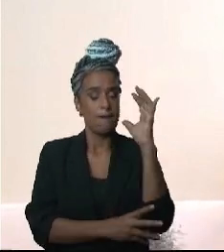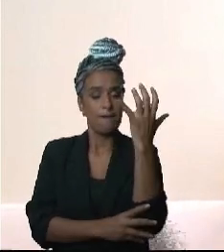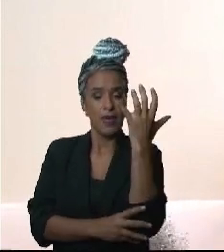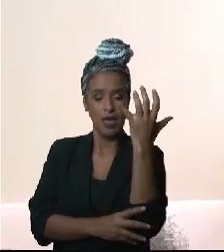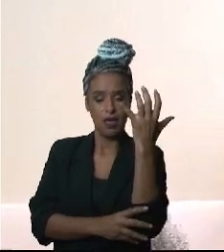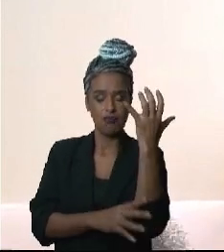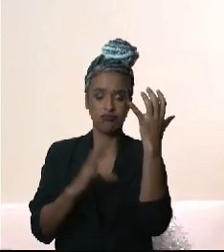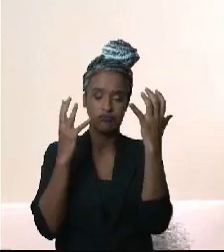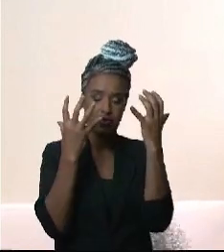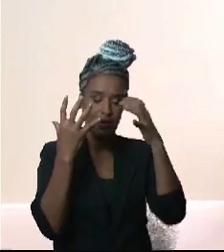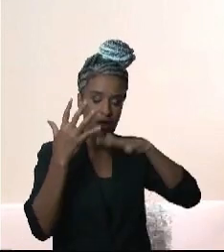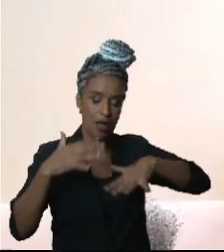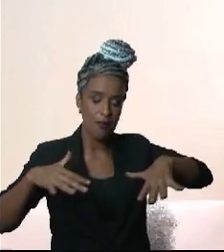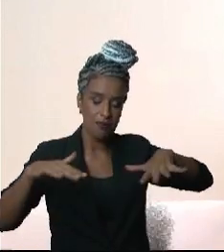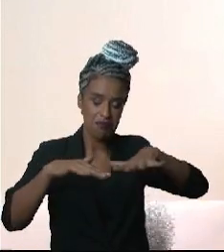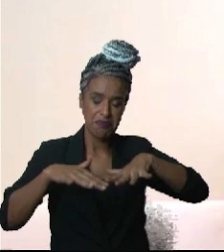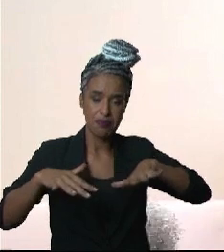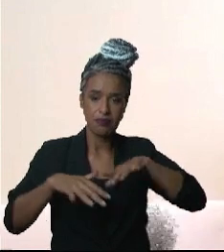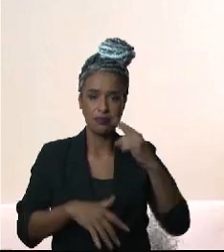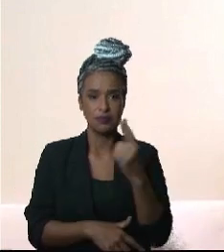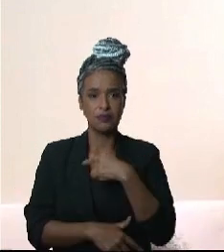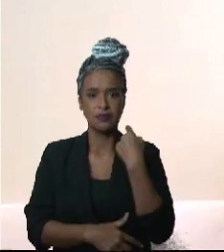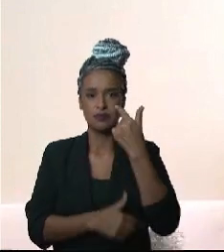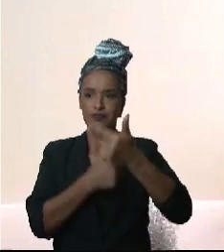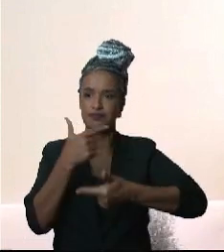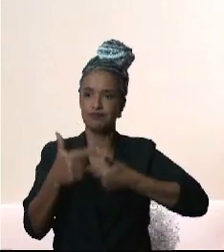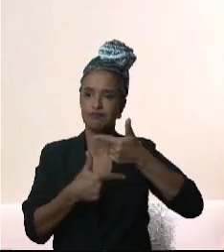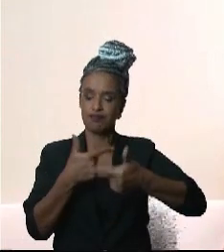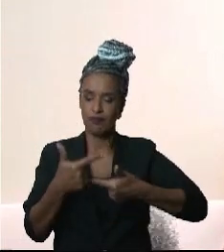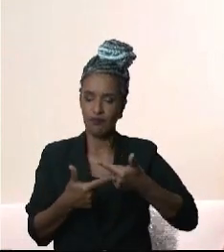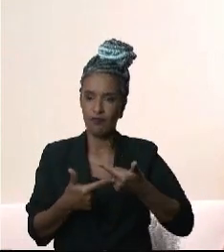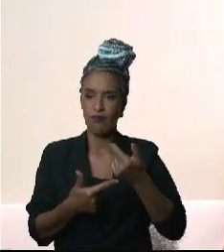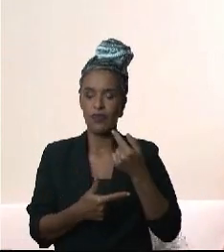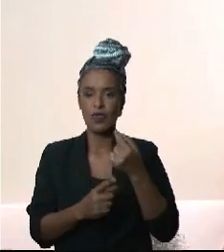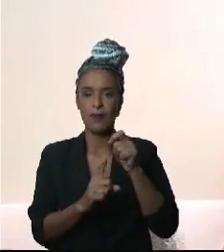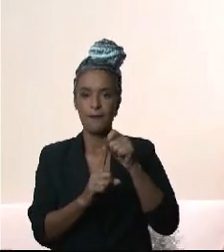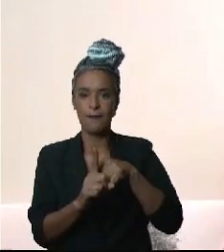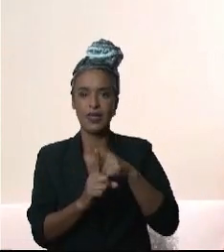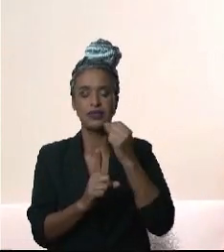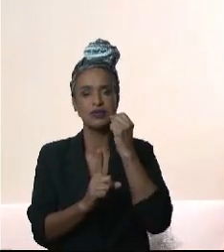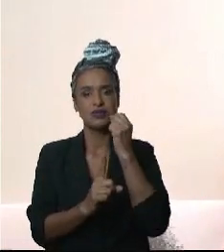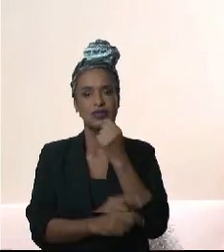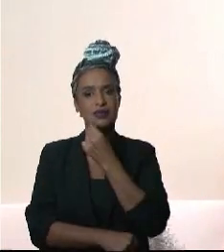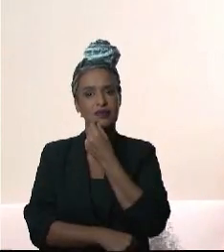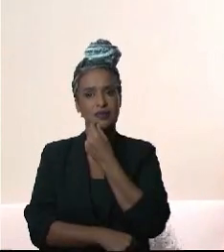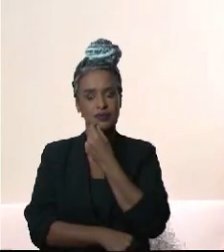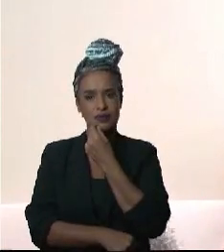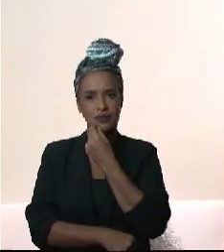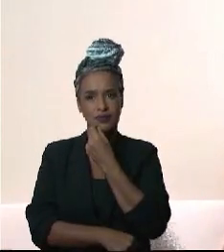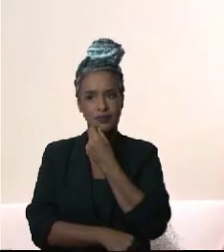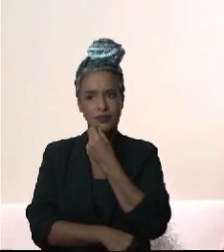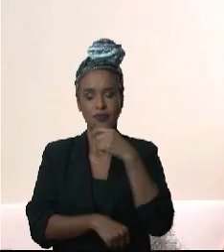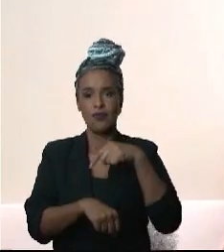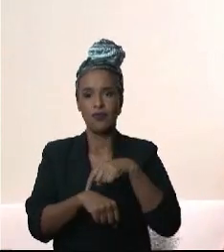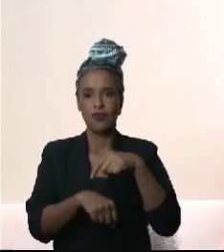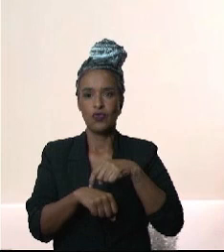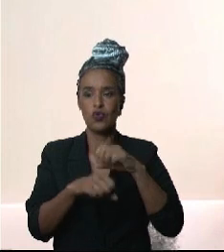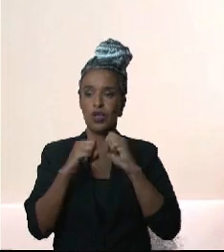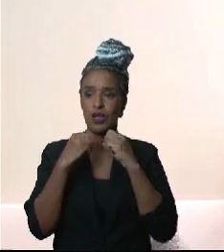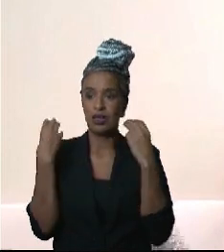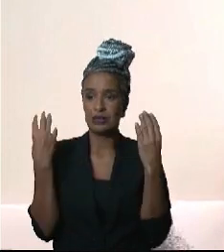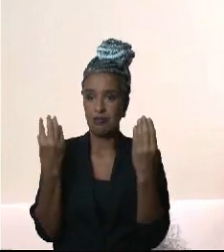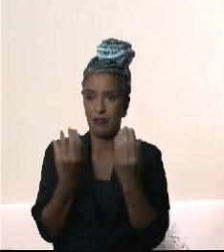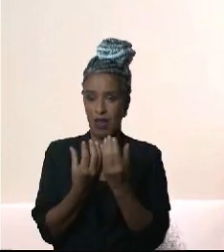nós estamos trabalhando para que em setembro, durante a Assembleia